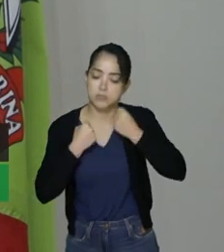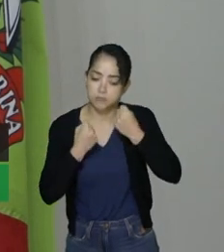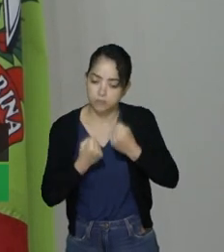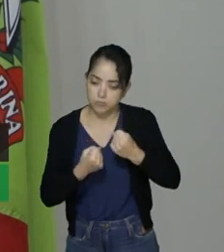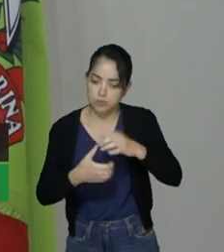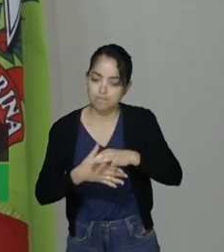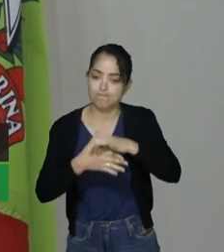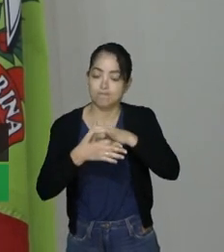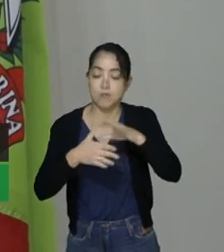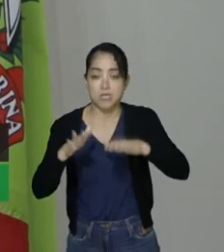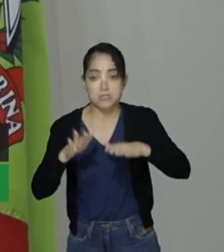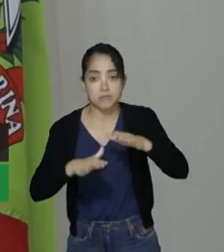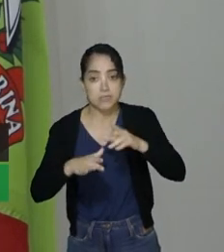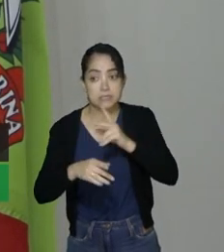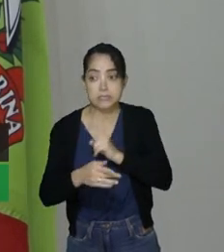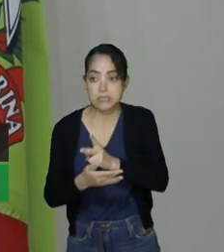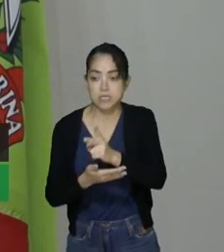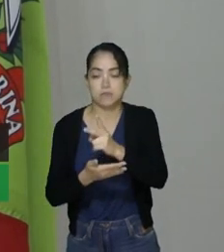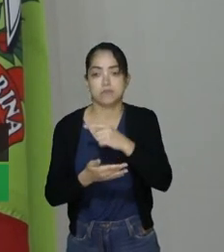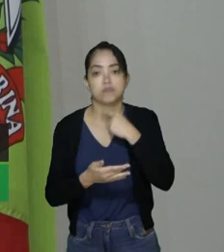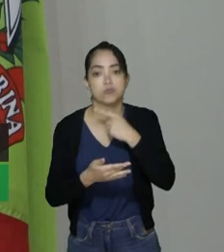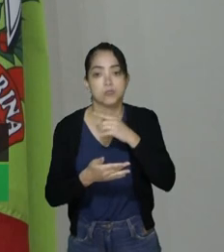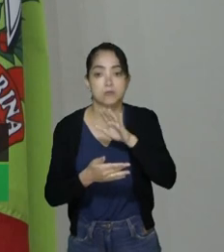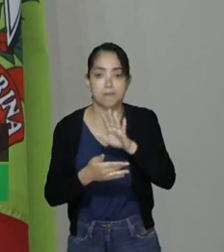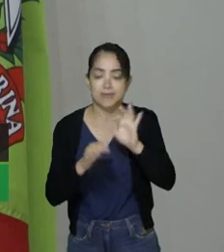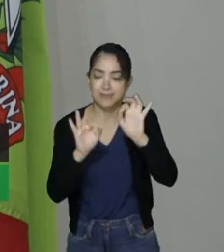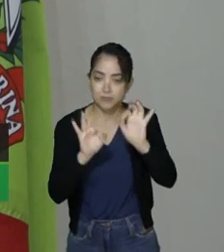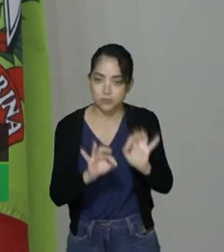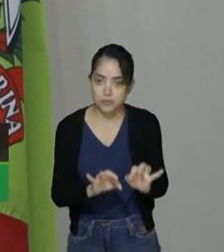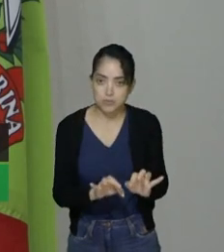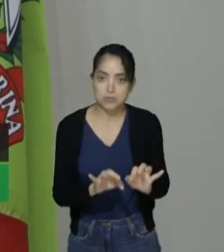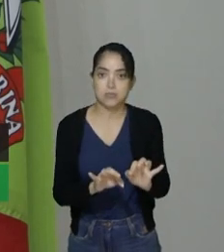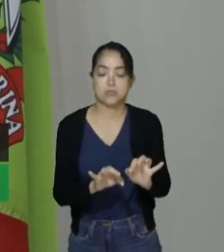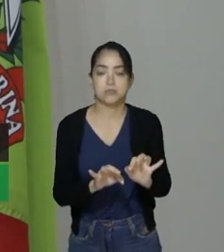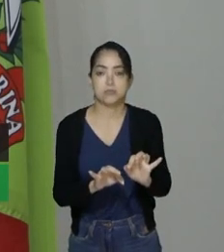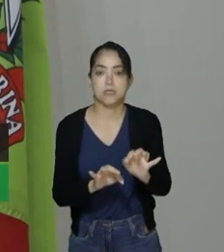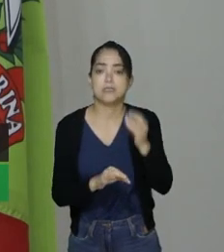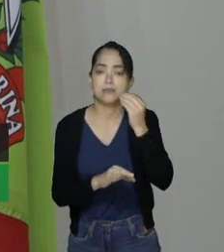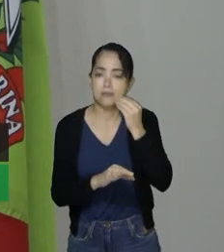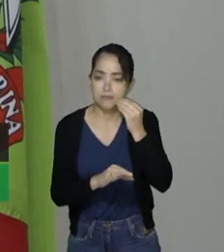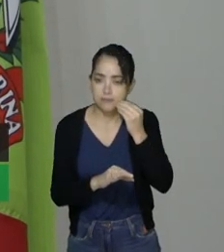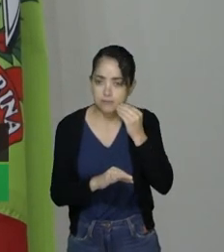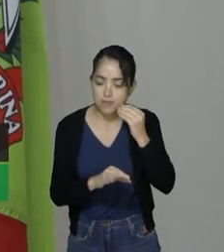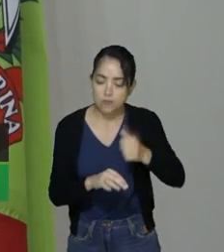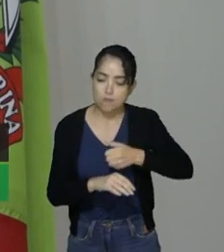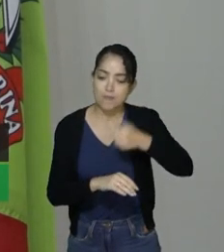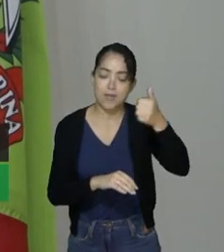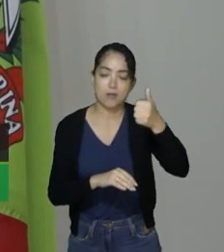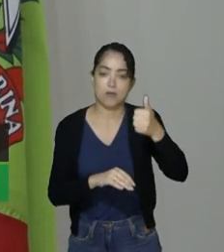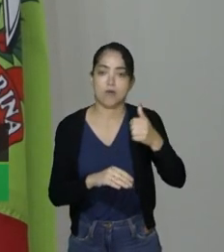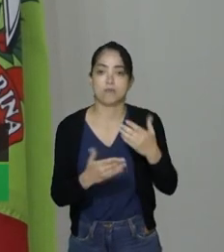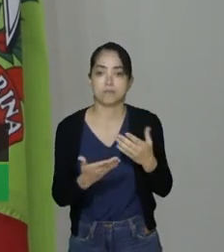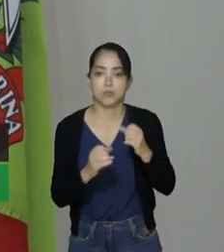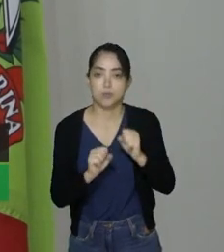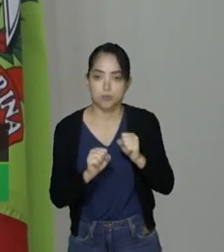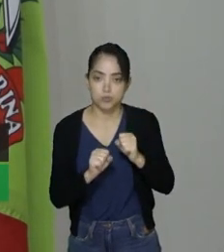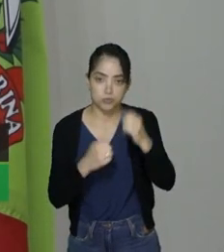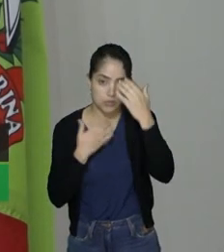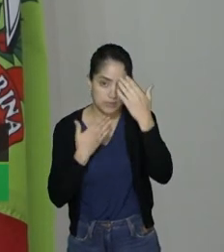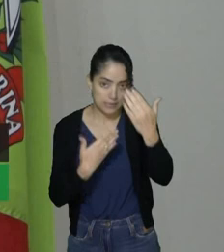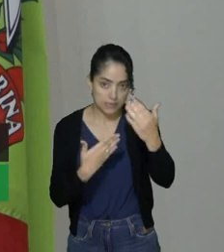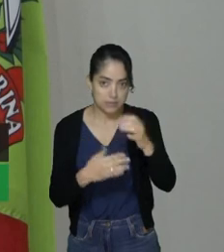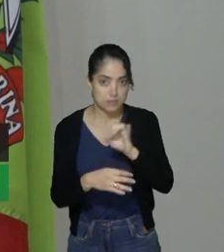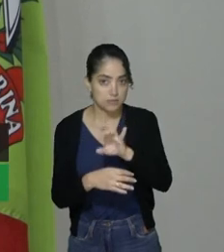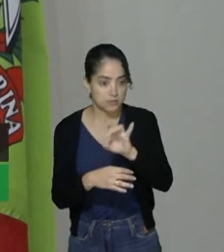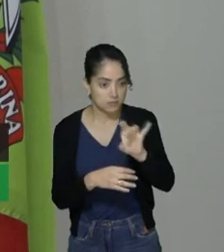nem sempre consegui, mas tenho certeza de que sempre tentei fazer o melhor que eu podia. Muito obrigado a cada um de